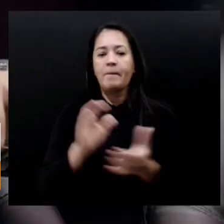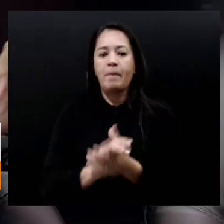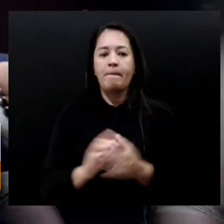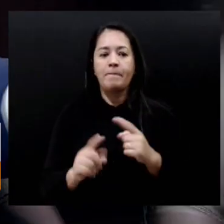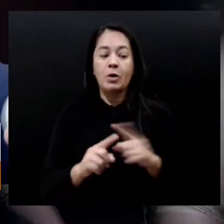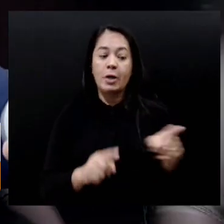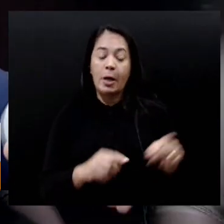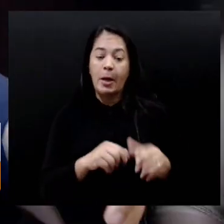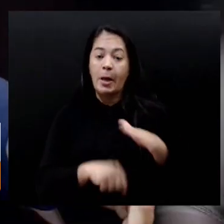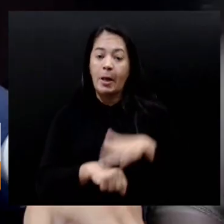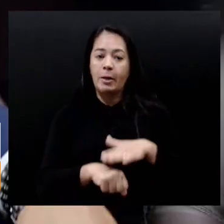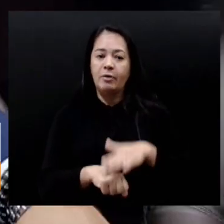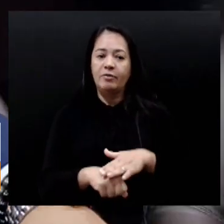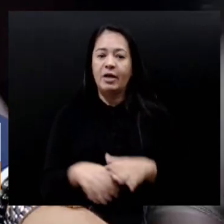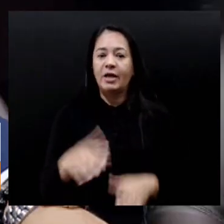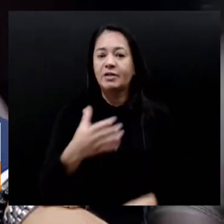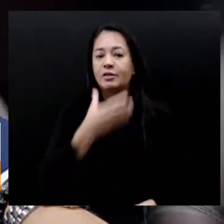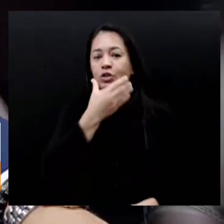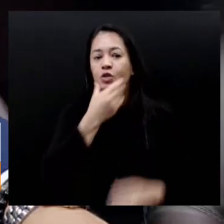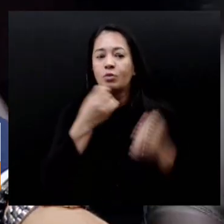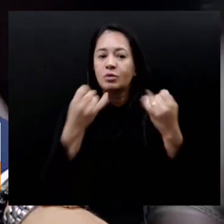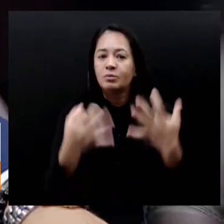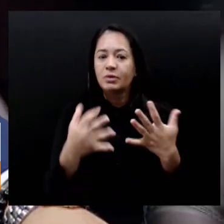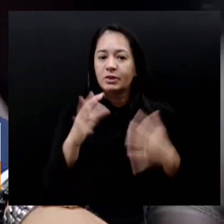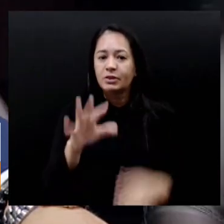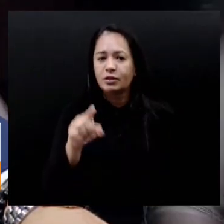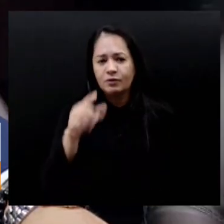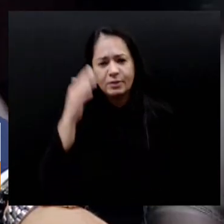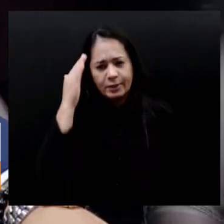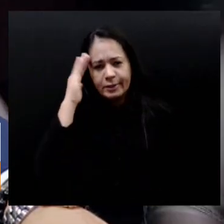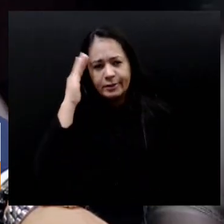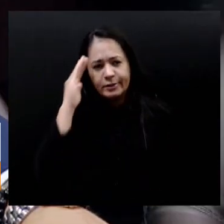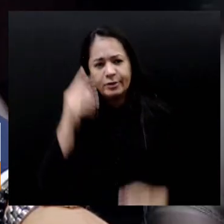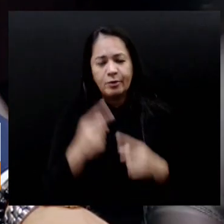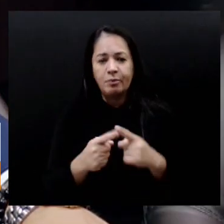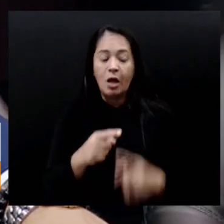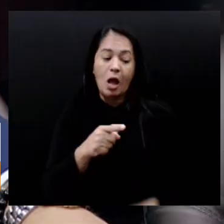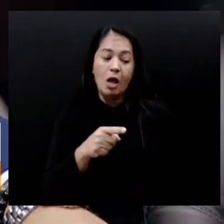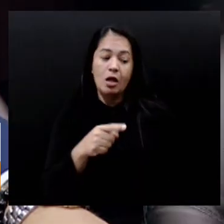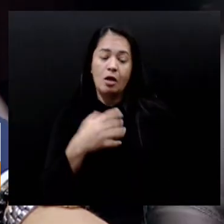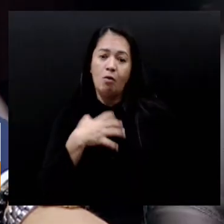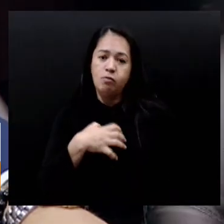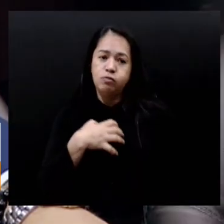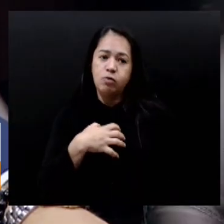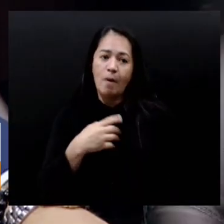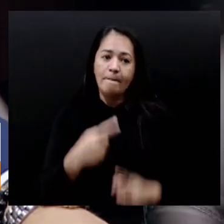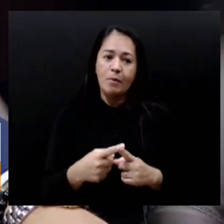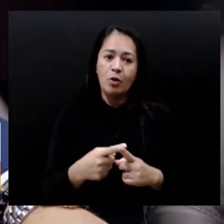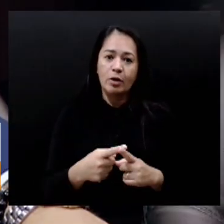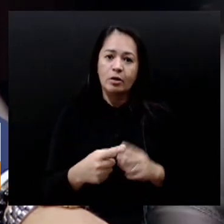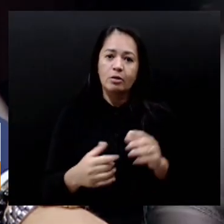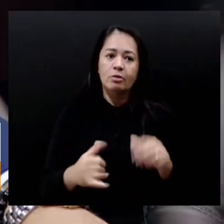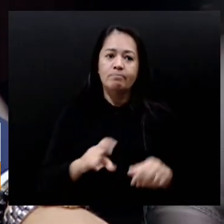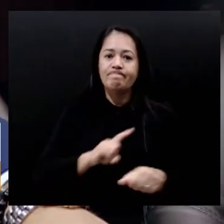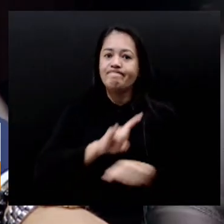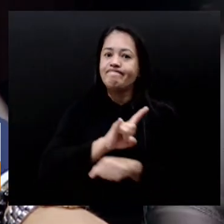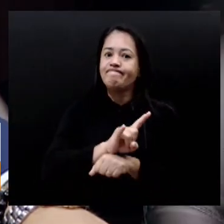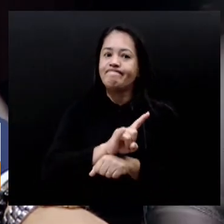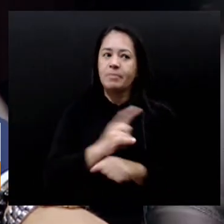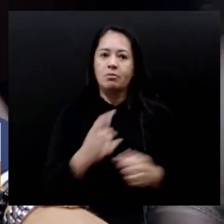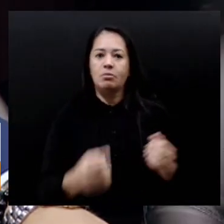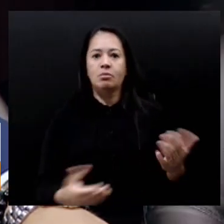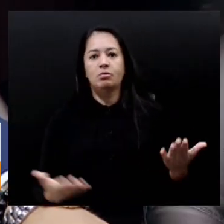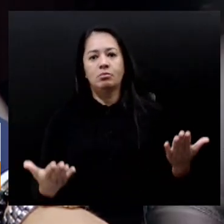homem explicando isso, você até entende o porquê. Ele ficou bravo porque pegou uma traição. E o que ele fez com